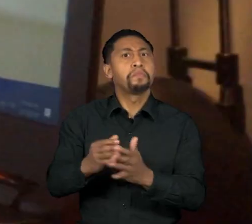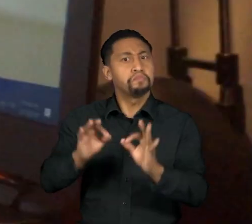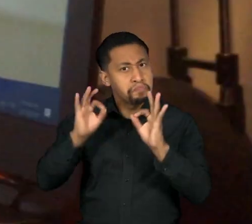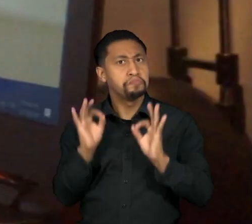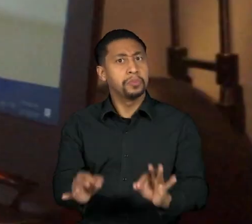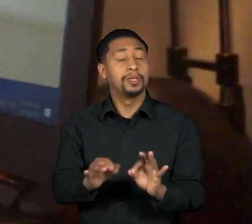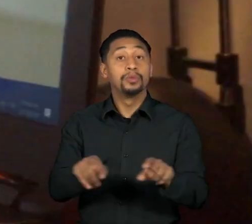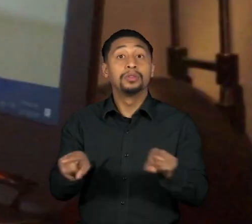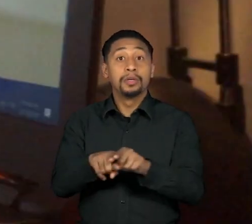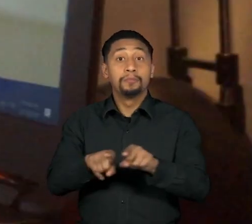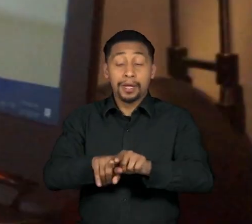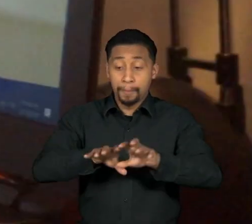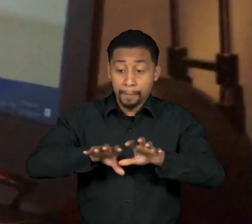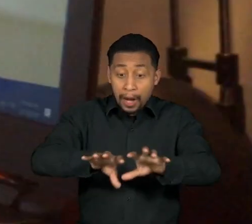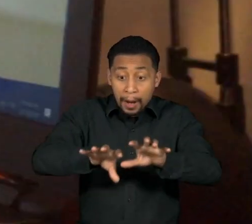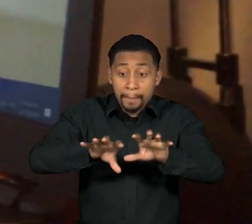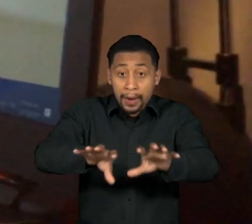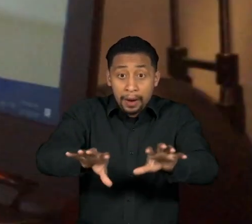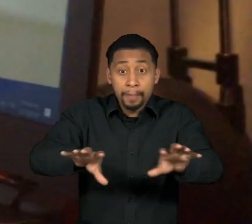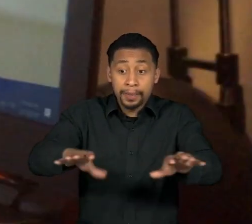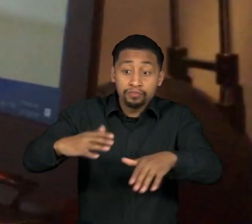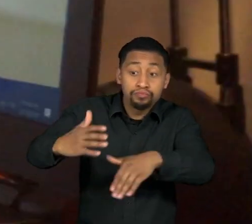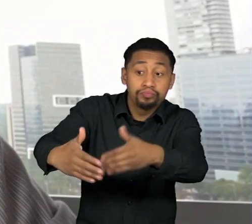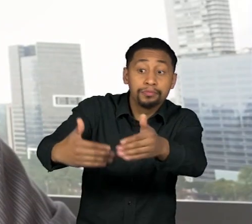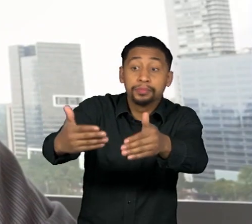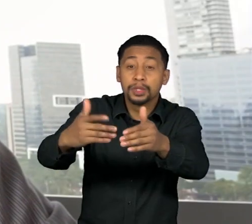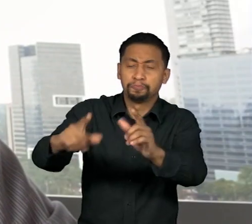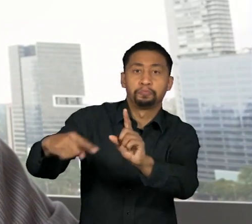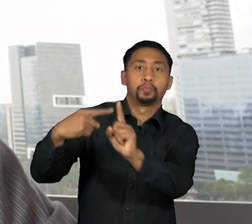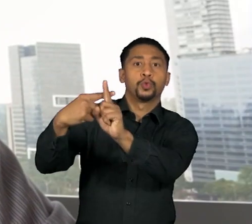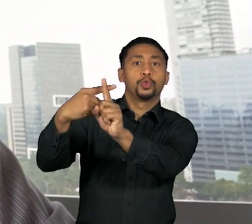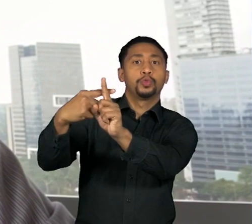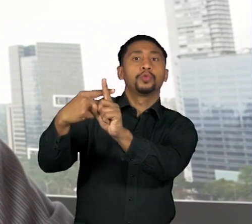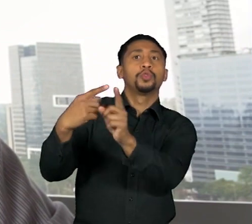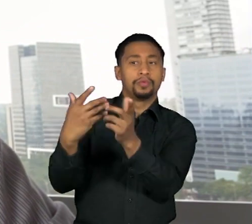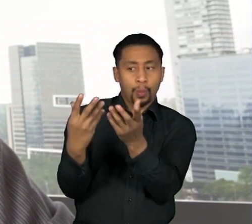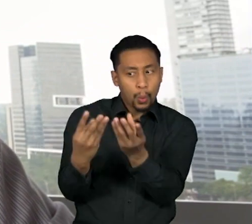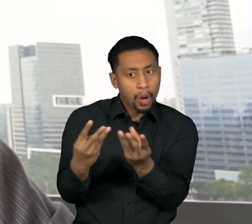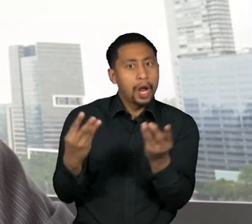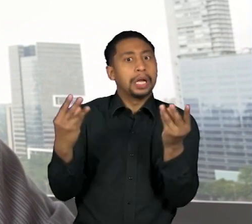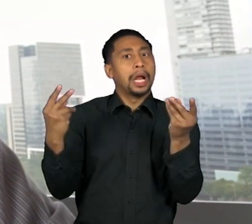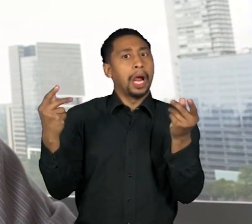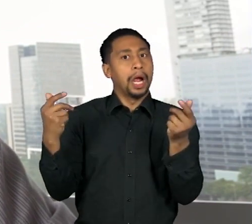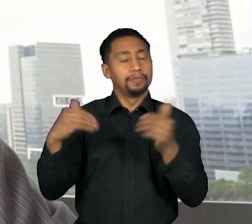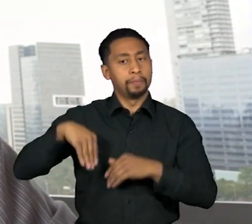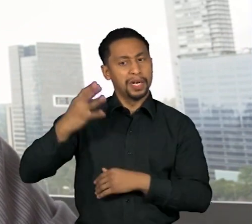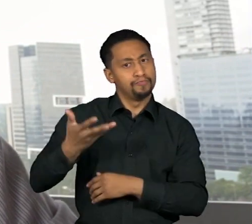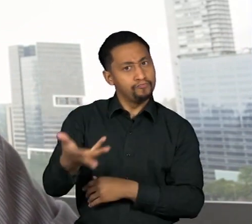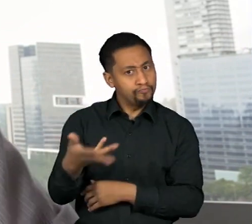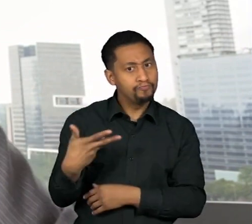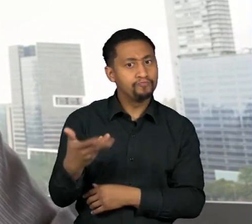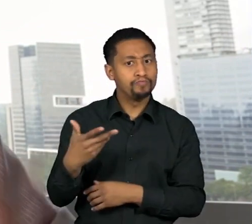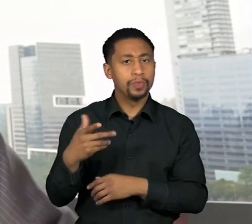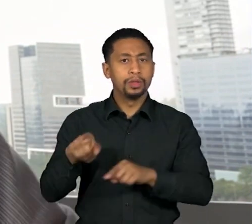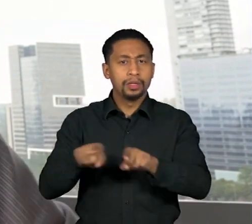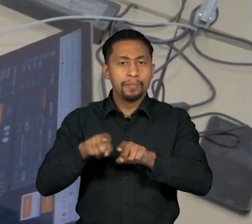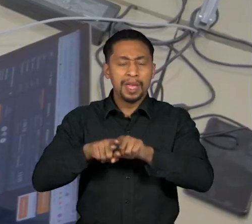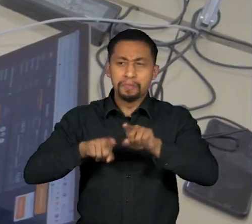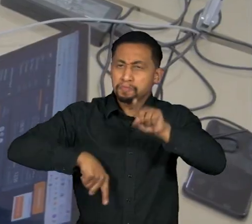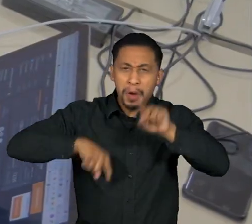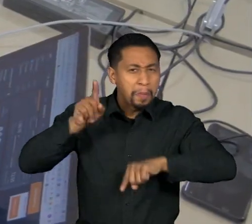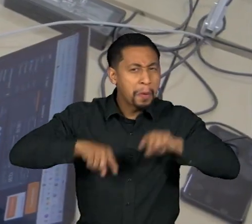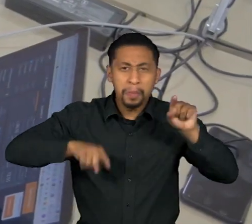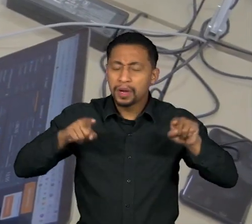o impacto que a tecnologia pode trazer, tanto em termos de qualidade, de rapidez, de variedade de